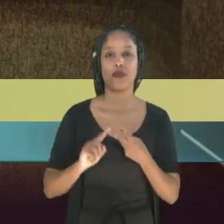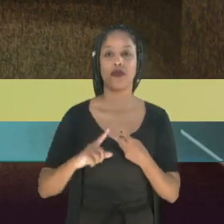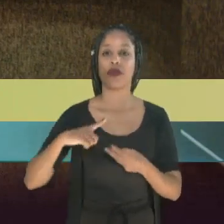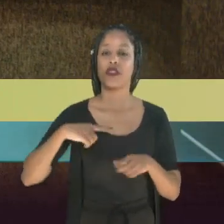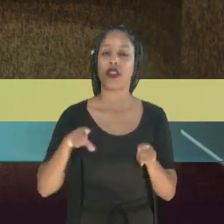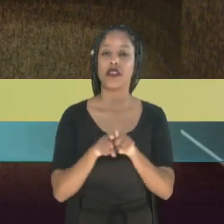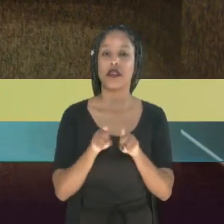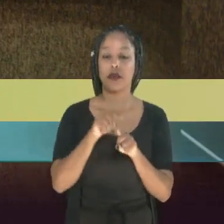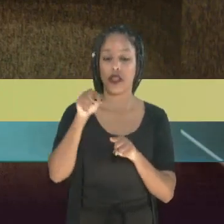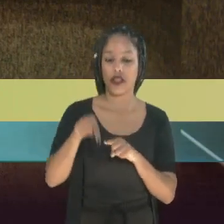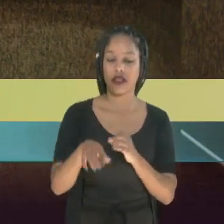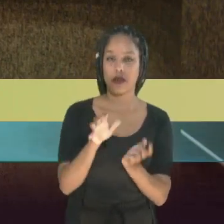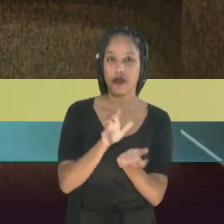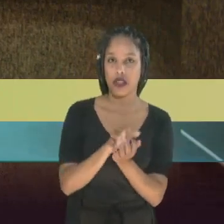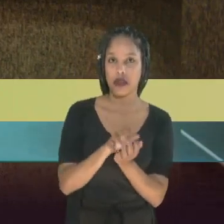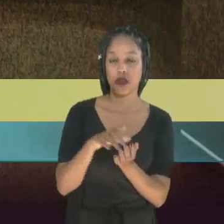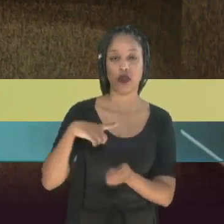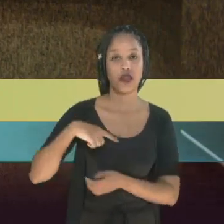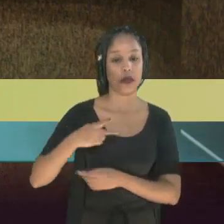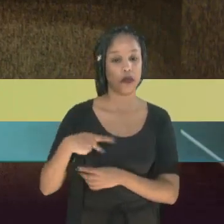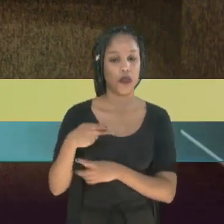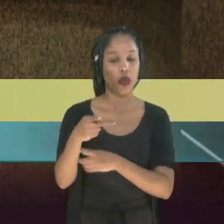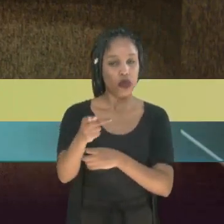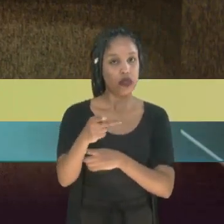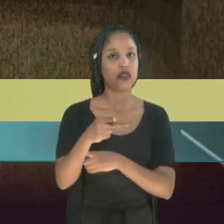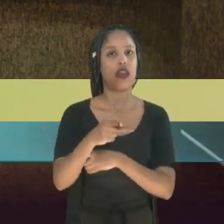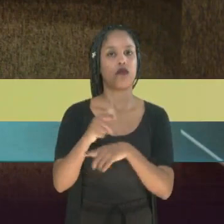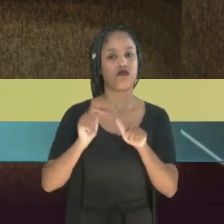aqui em Pernambuco uma produção enorme,